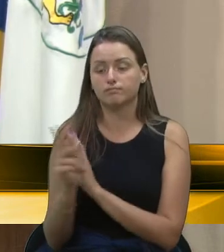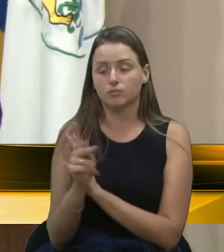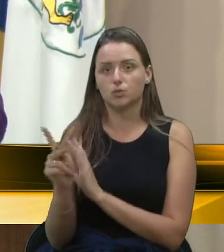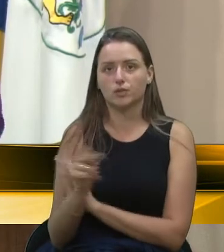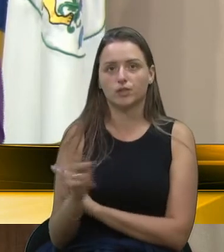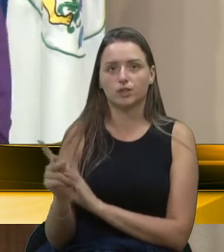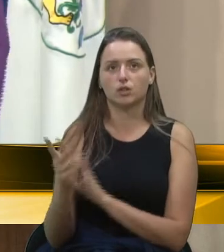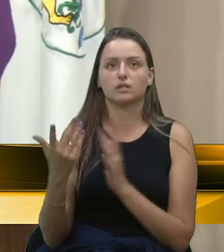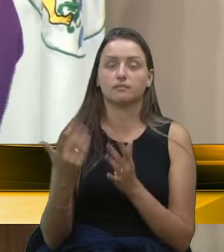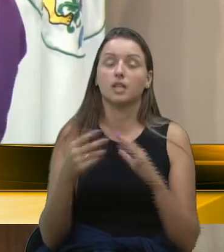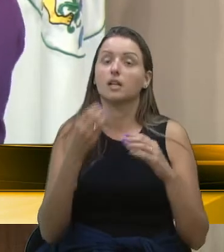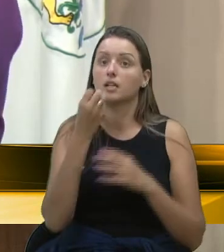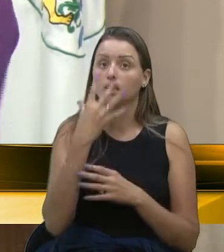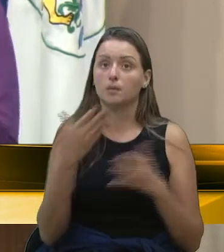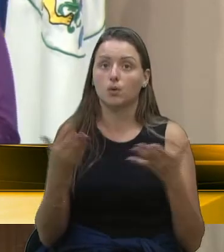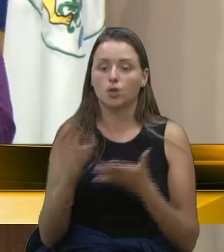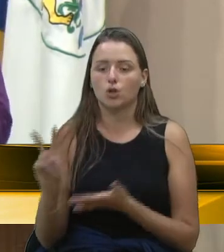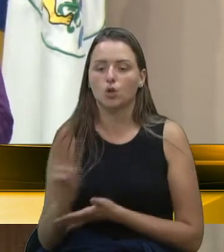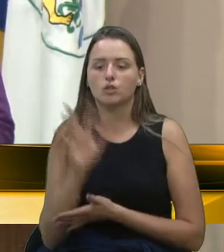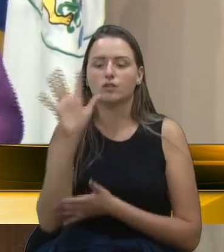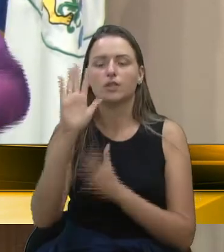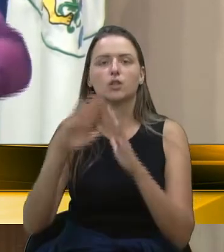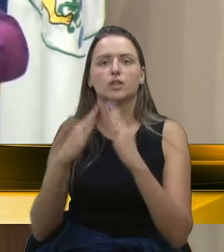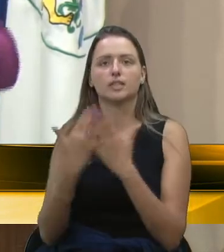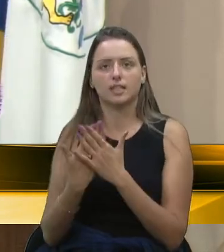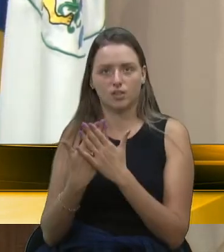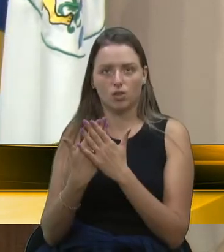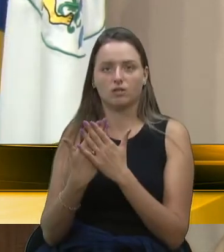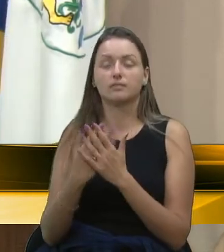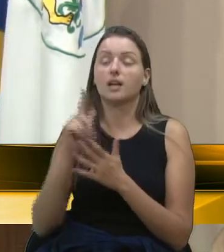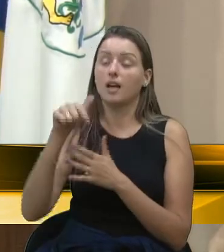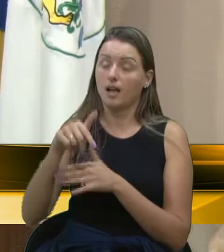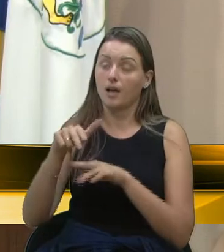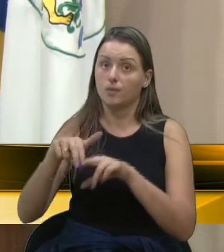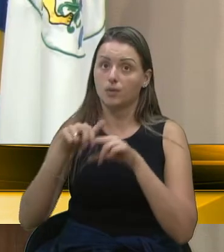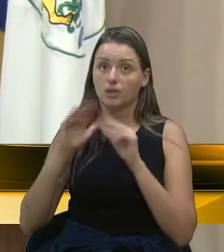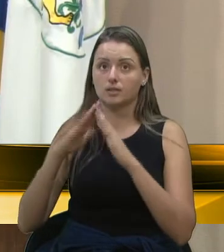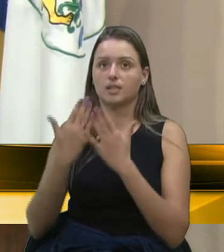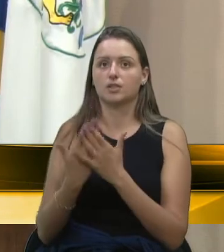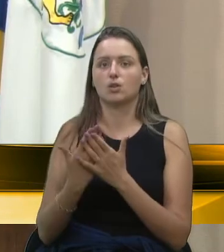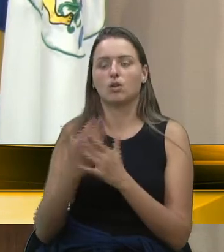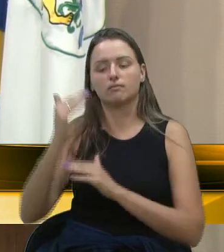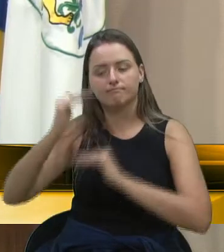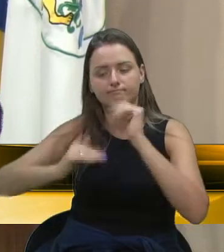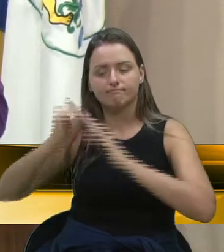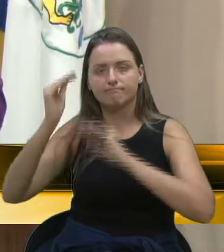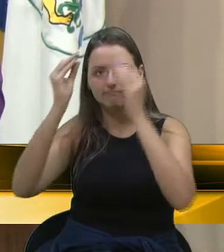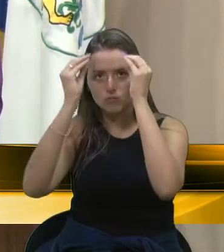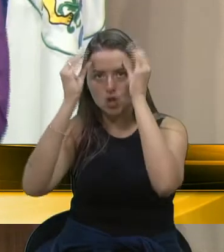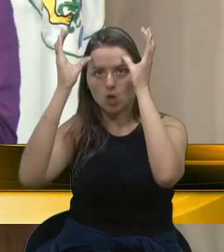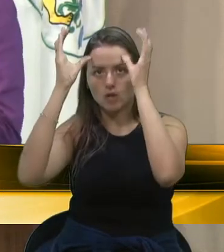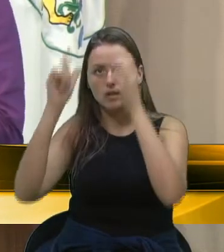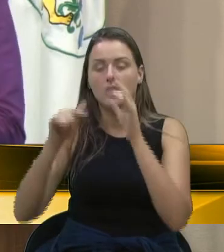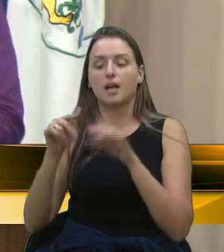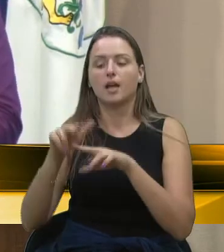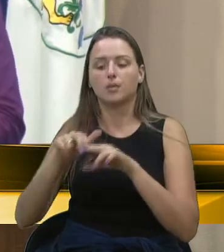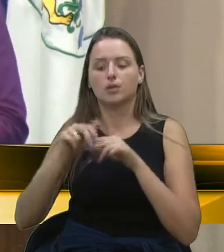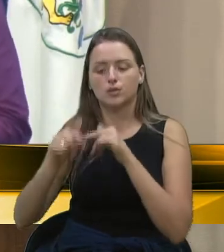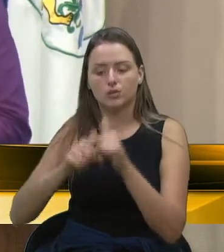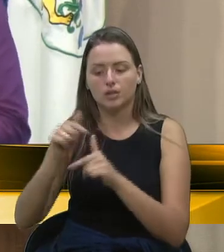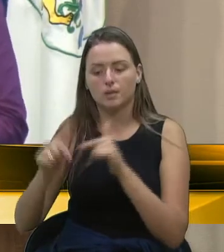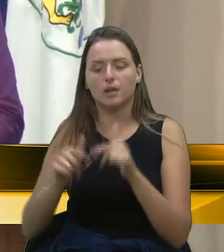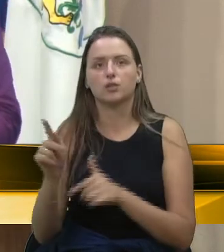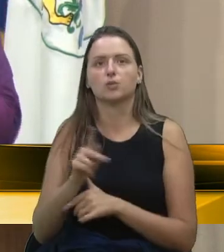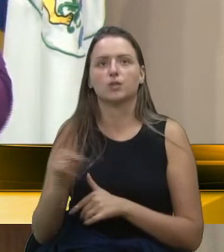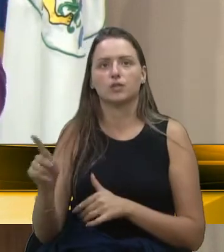Que bom que hoje se valoriza a escola. E é pela escola que se constrói conhecimento, é pelo trabalho dos professores que hoje se